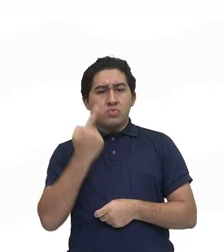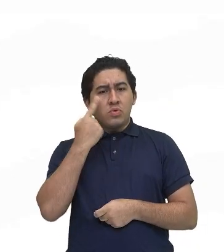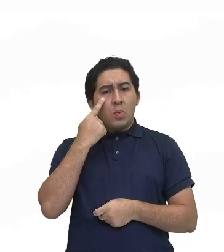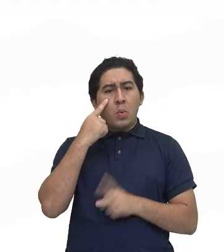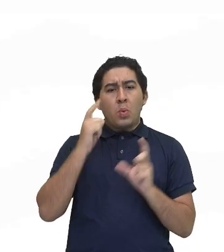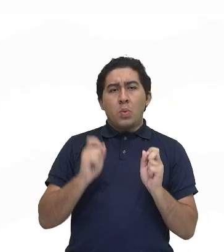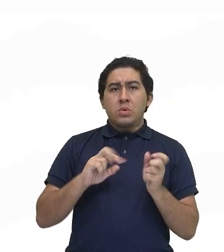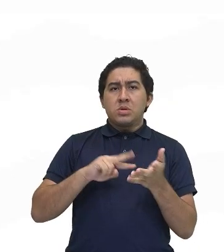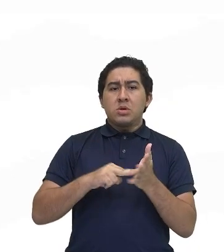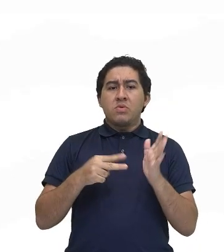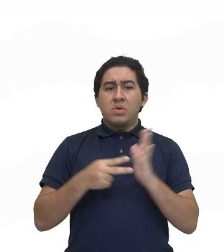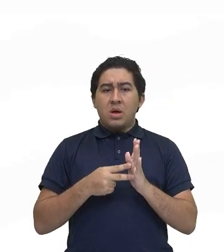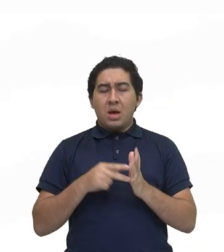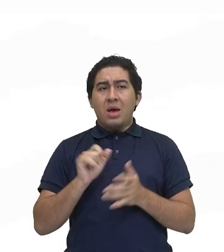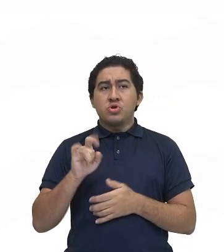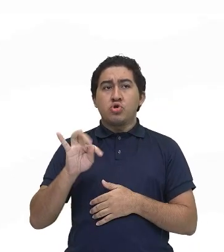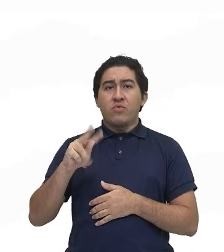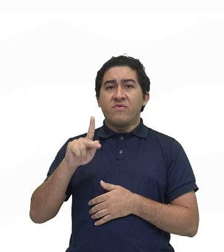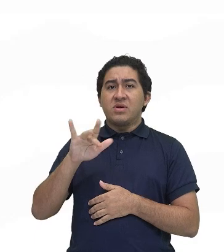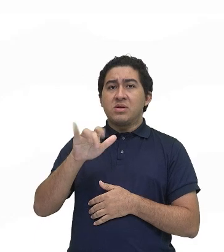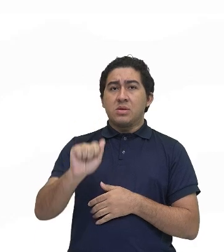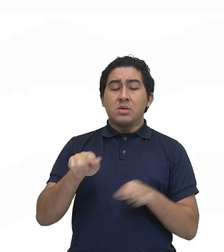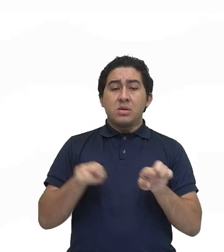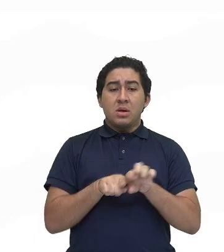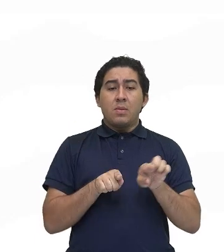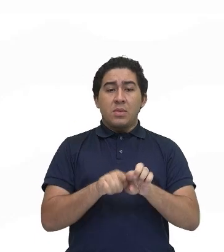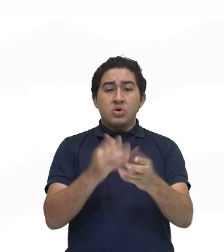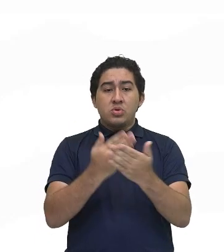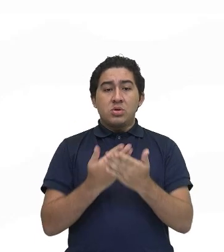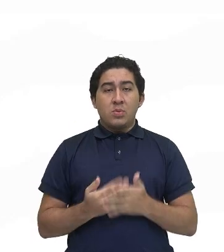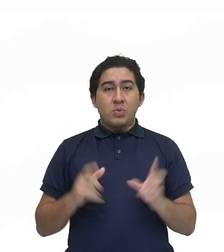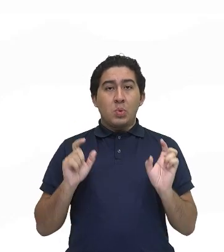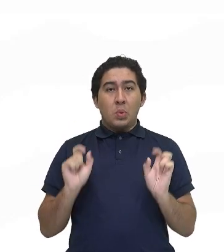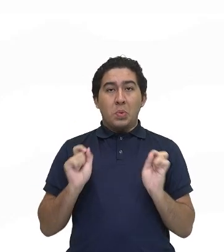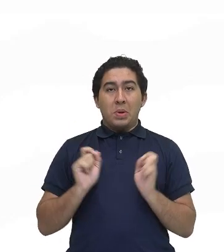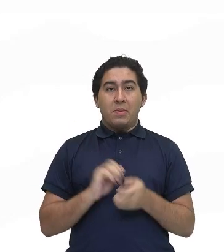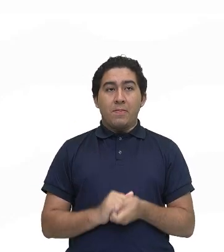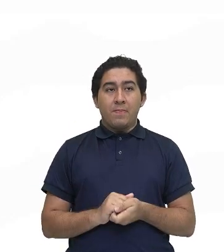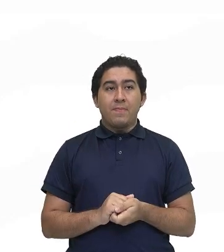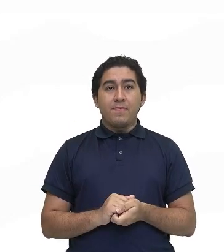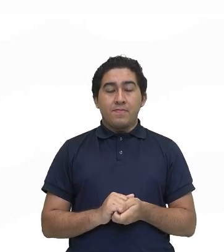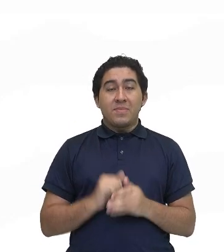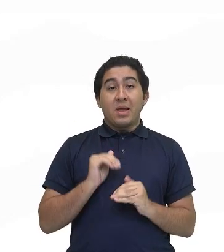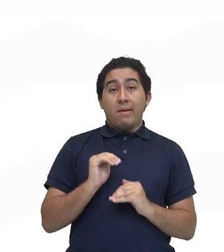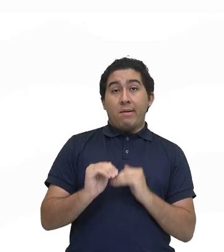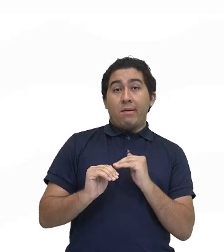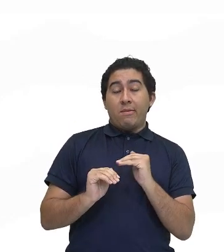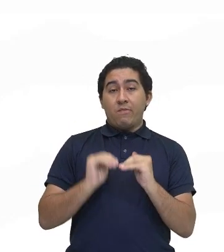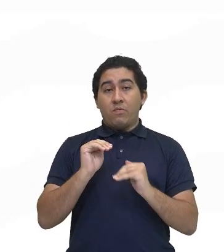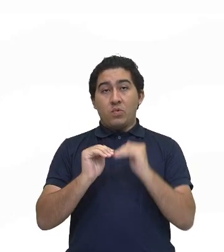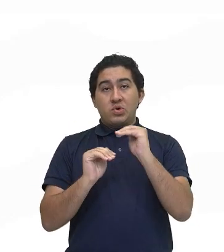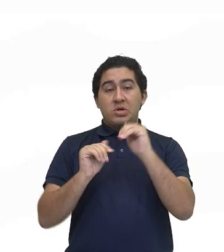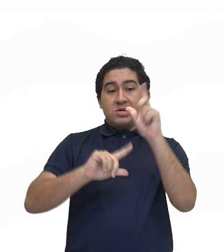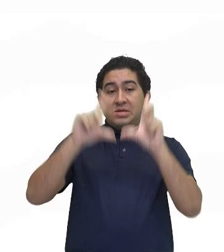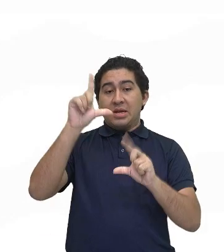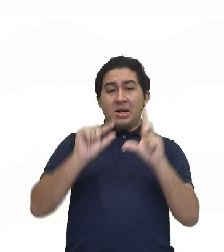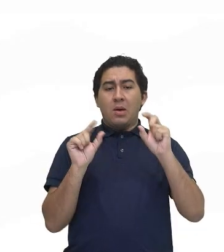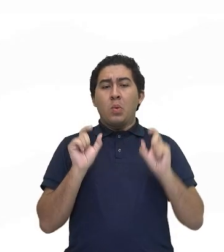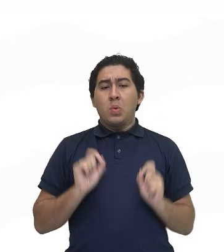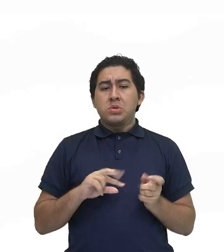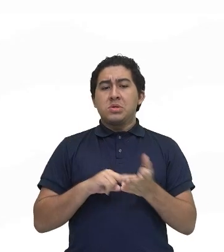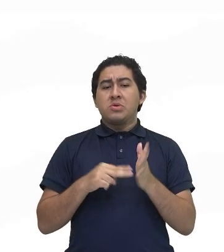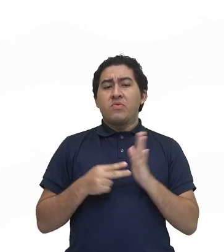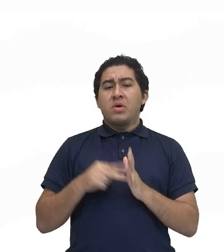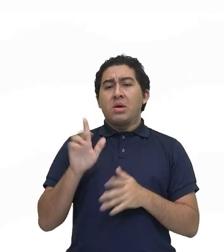astrofísica, estudamos também a evolução estelar. E o que é a